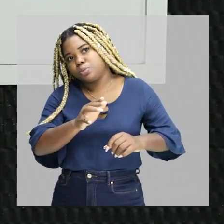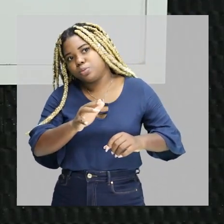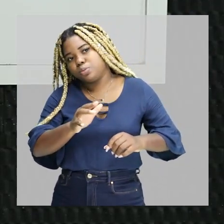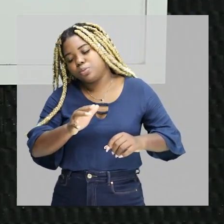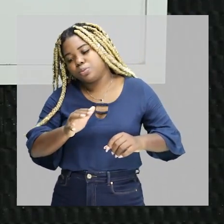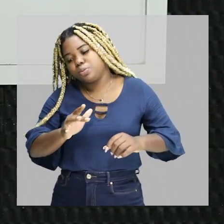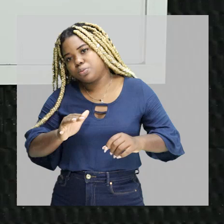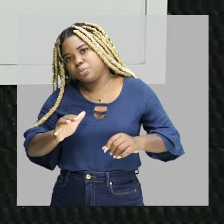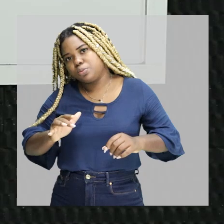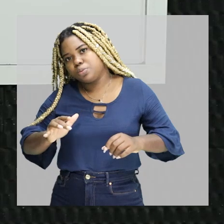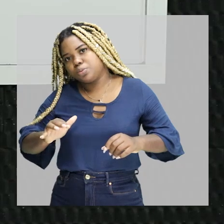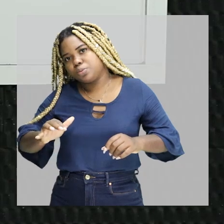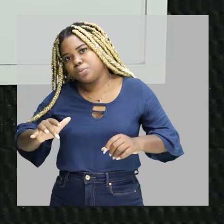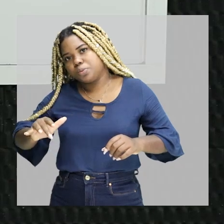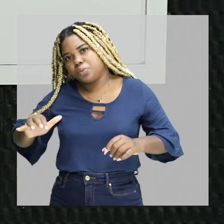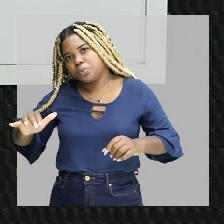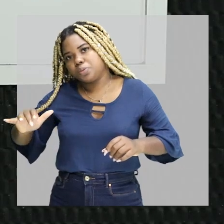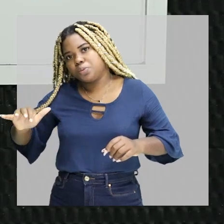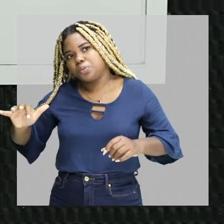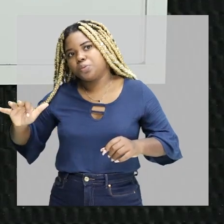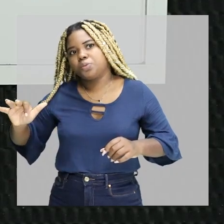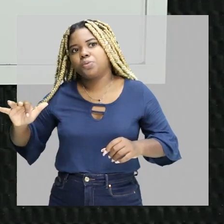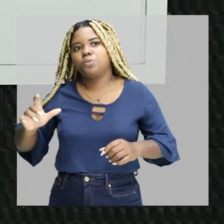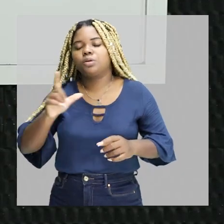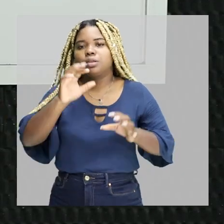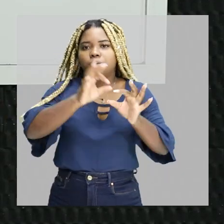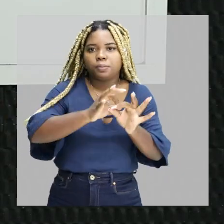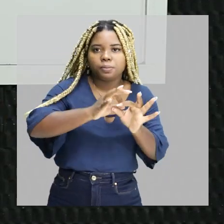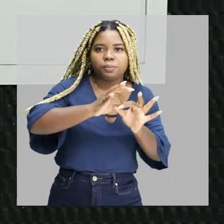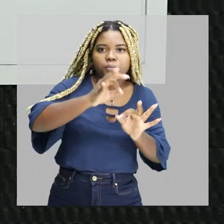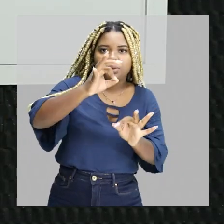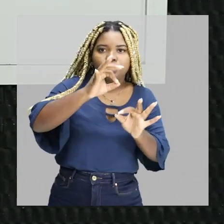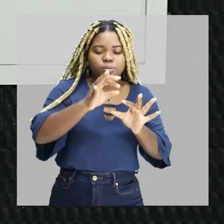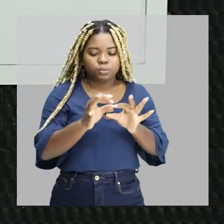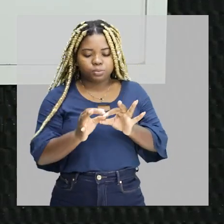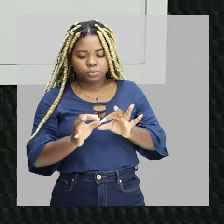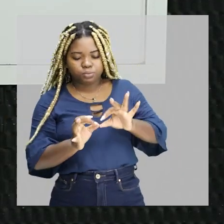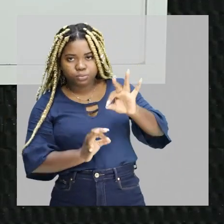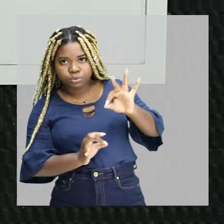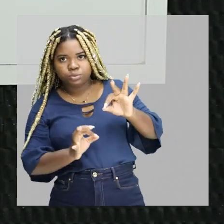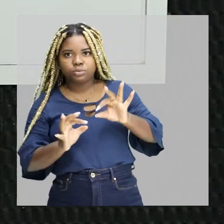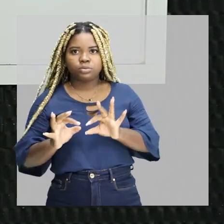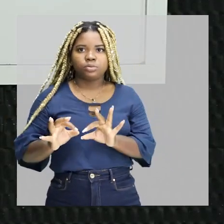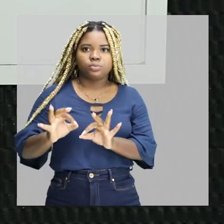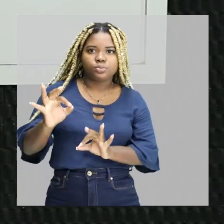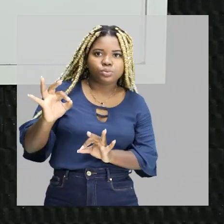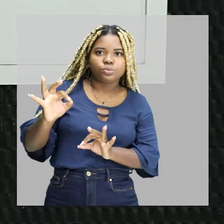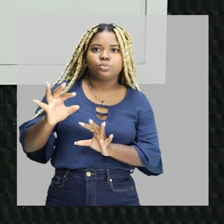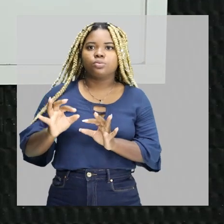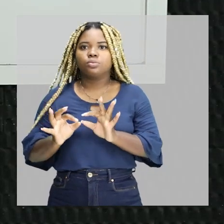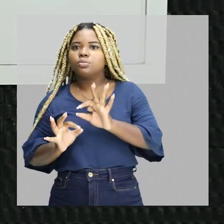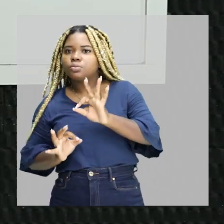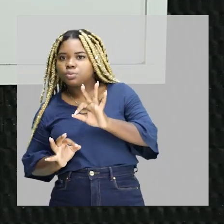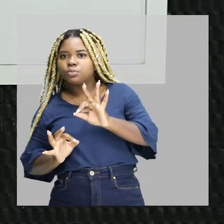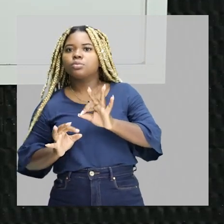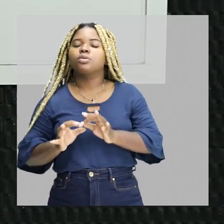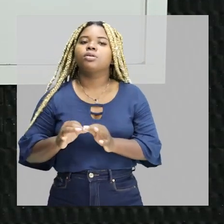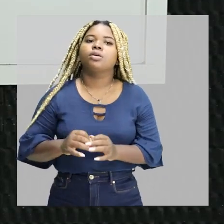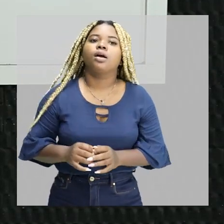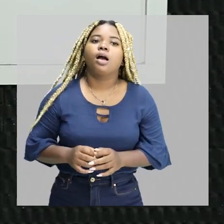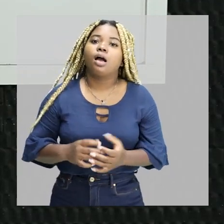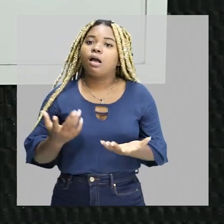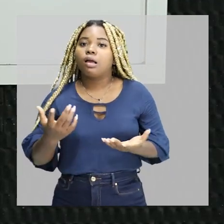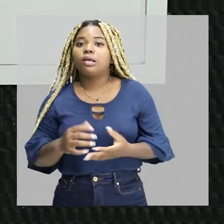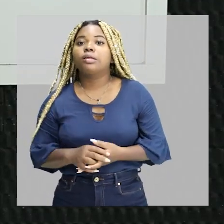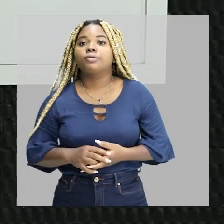Dentro deste mecanismo, em todos os pontos, e nós vamos sentir, né?